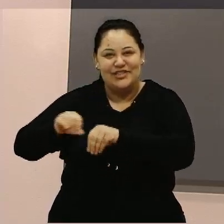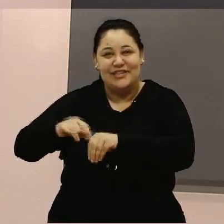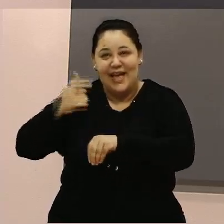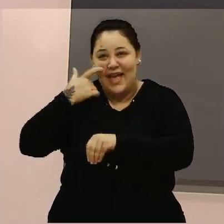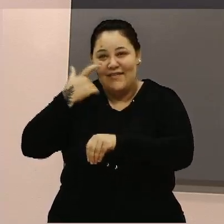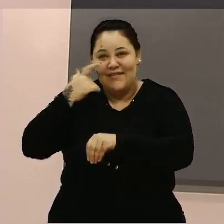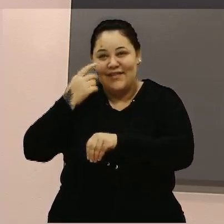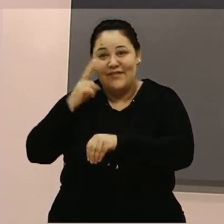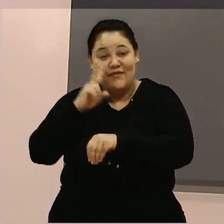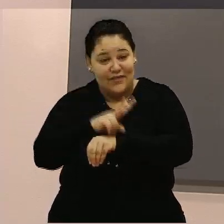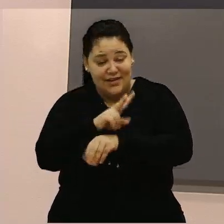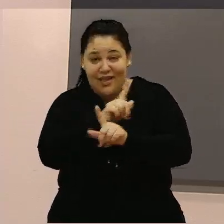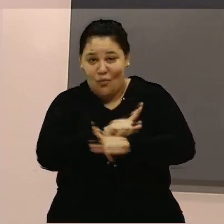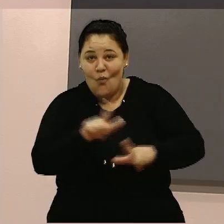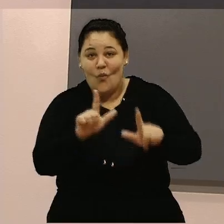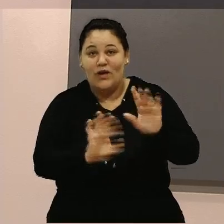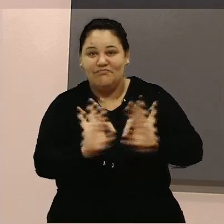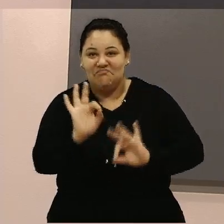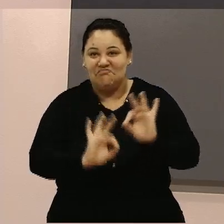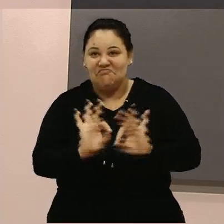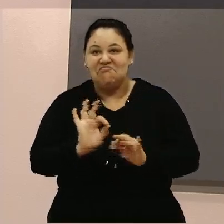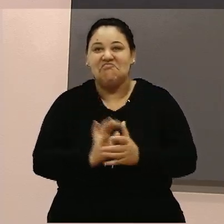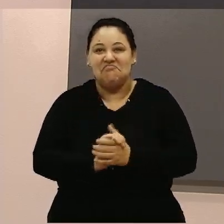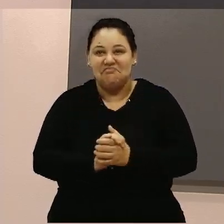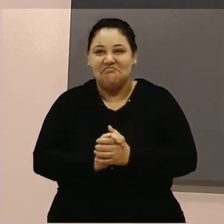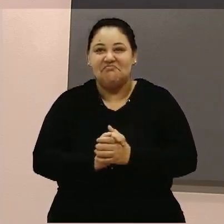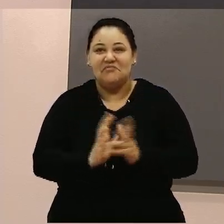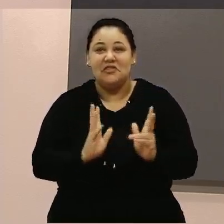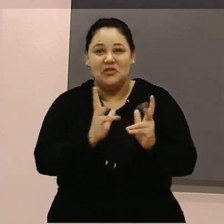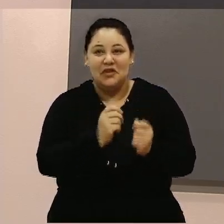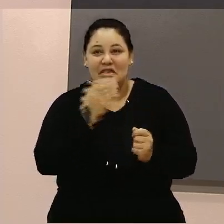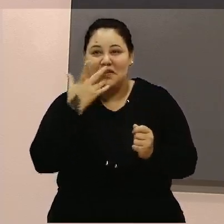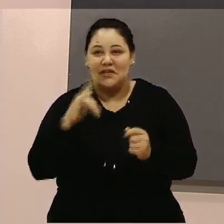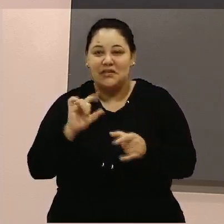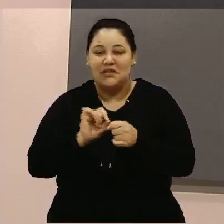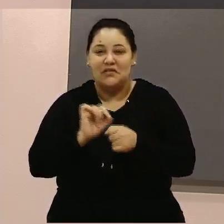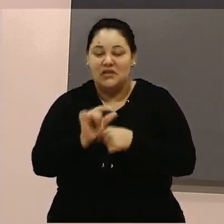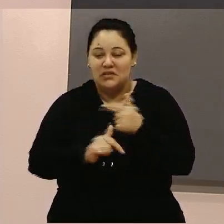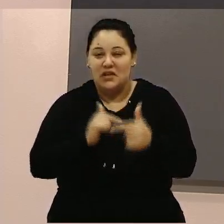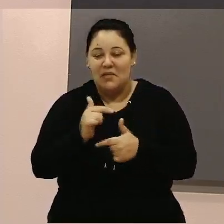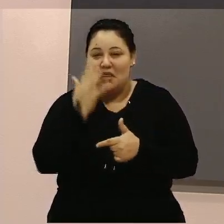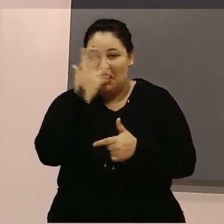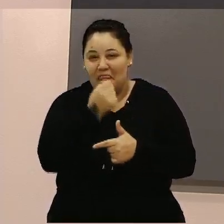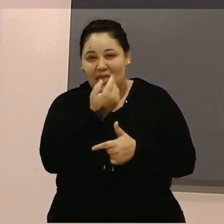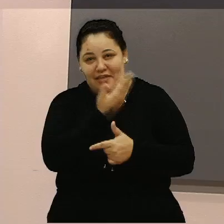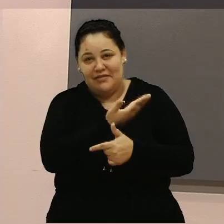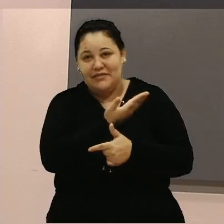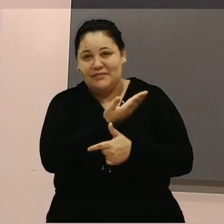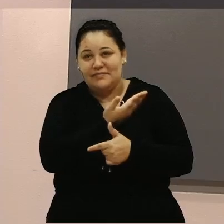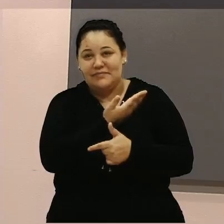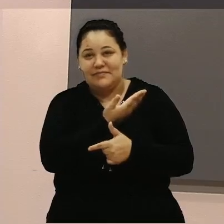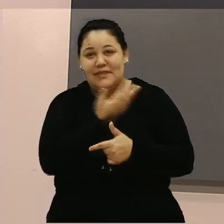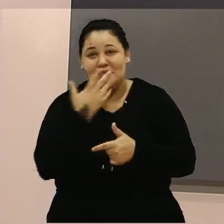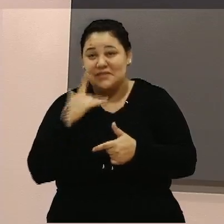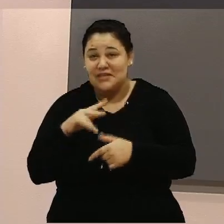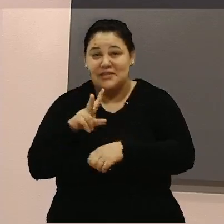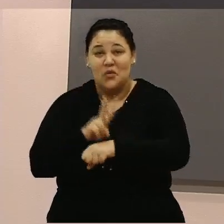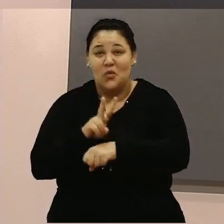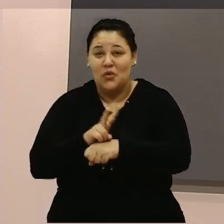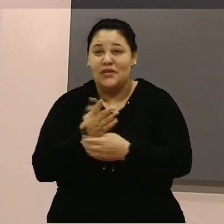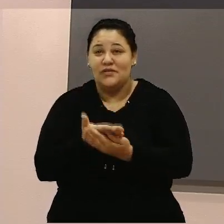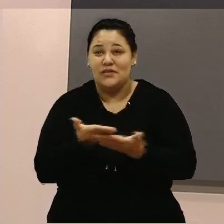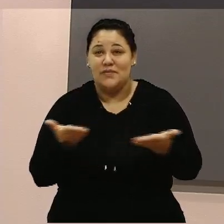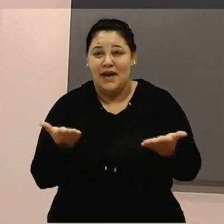a organização. Isso aí são todas as crianças que desenvolvem. Eles mesmos cuidam desse